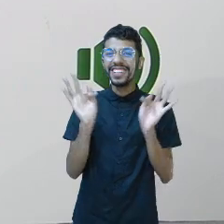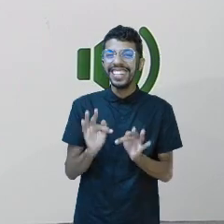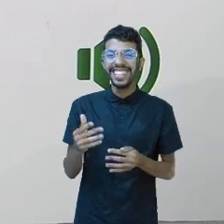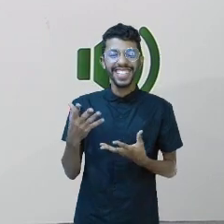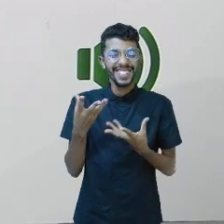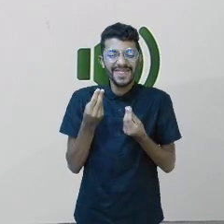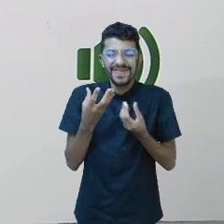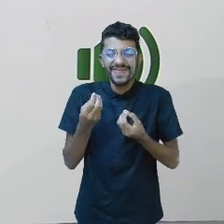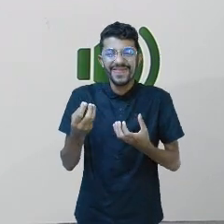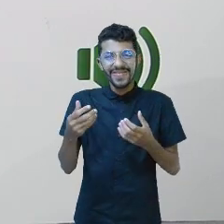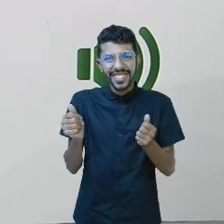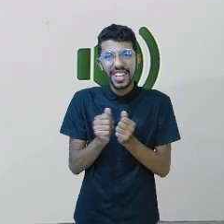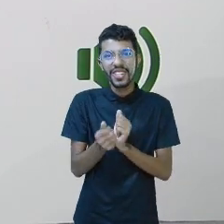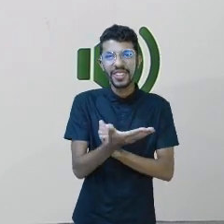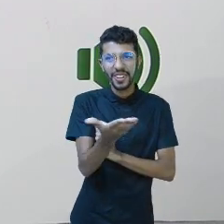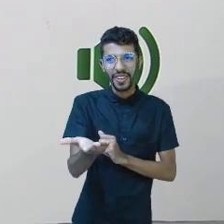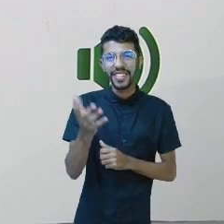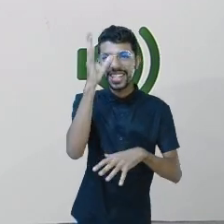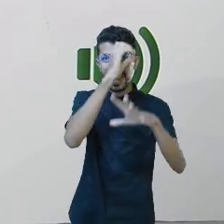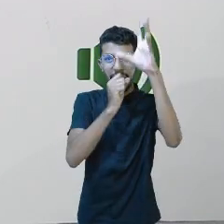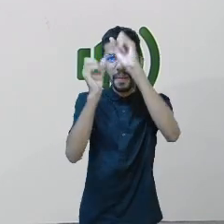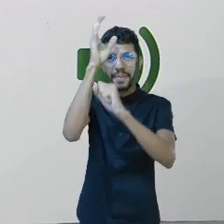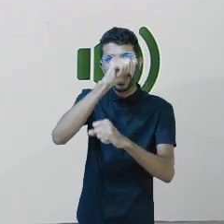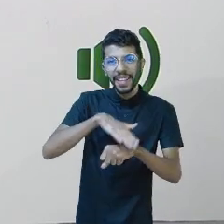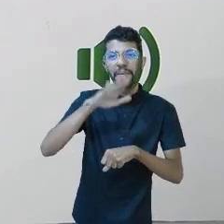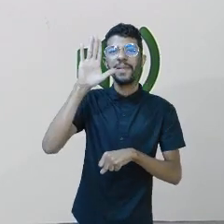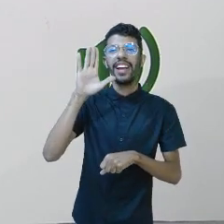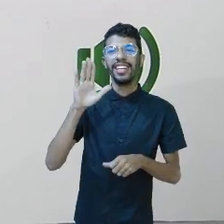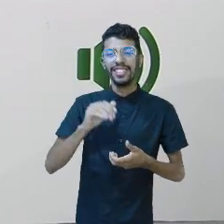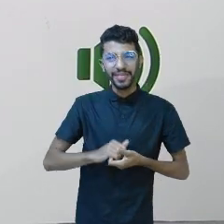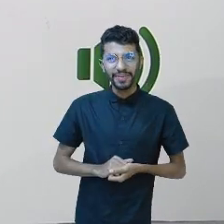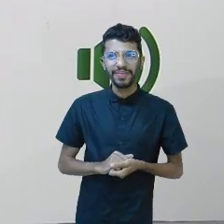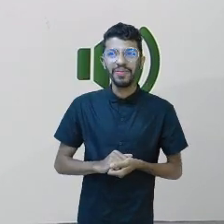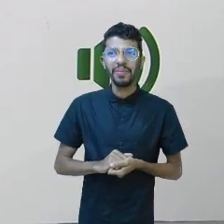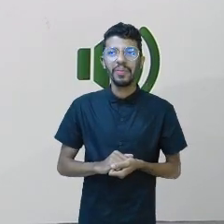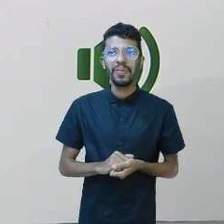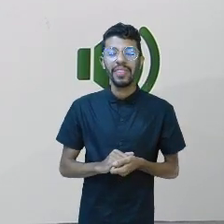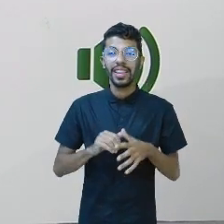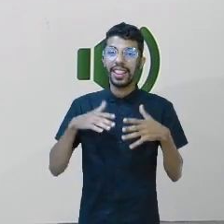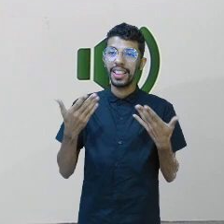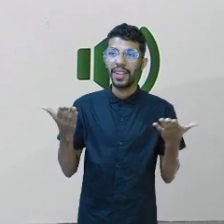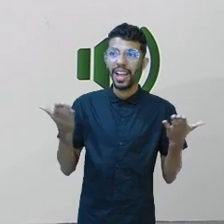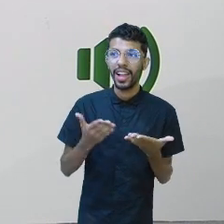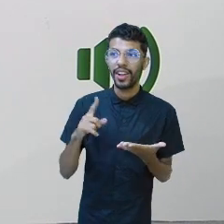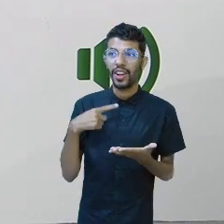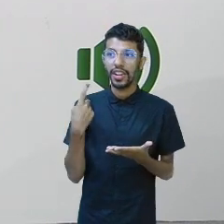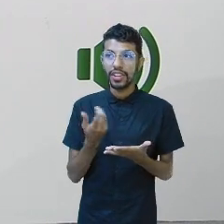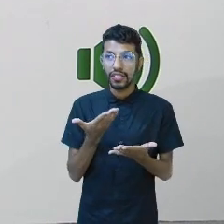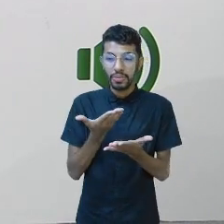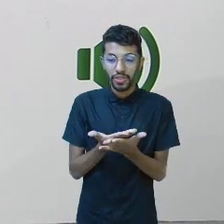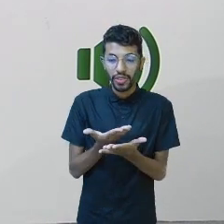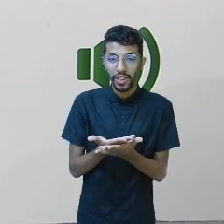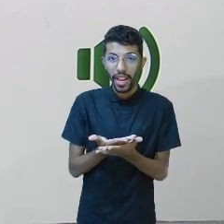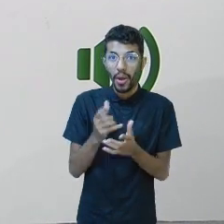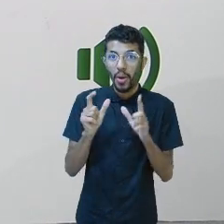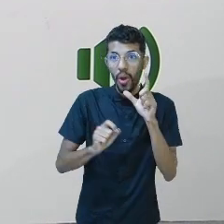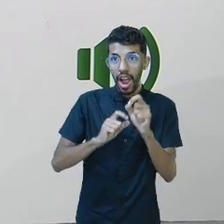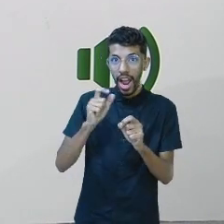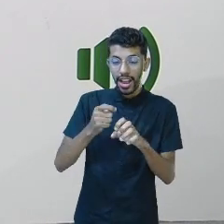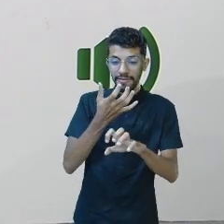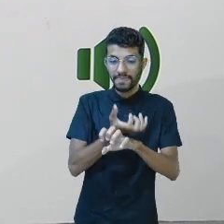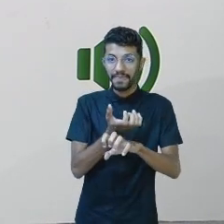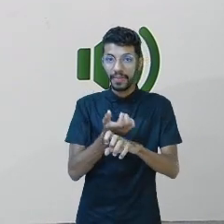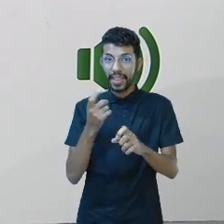vocês novamente e poder aprender sempre mais, tá bom? Agora nós vamos seguir na aula de artes. Professora